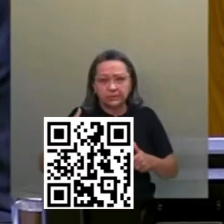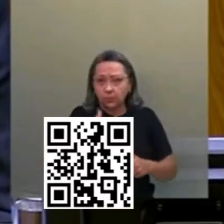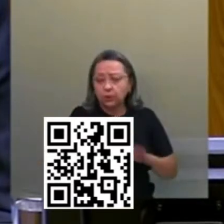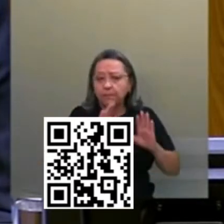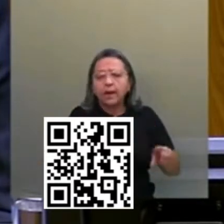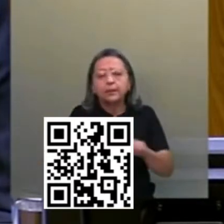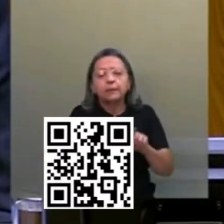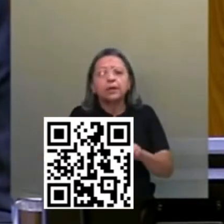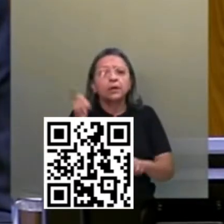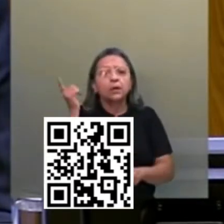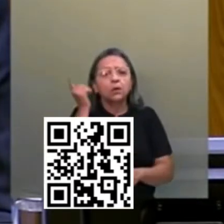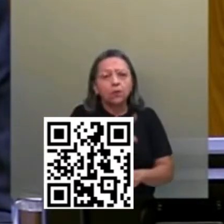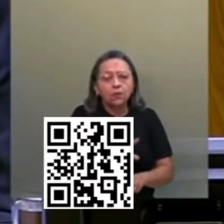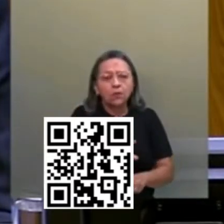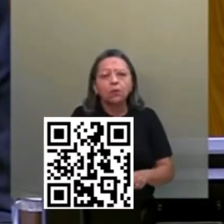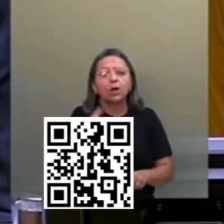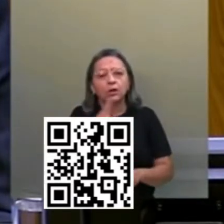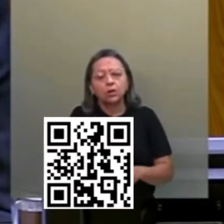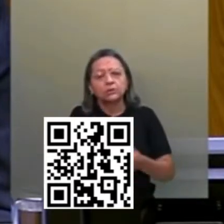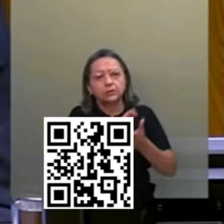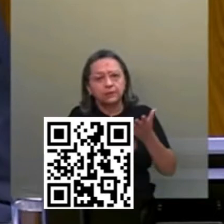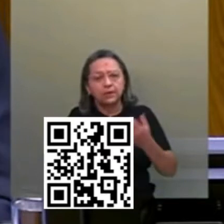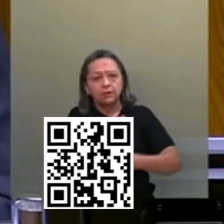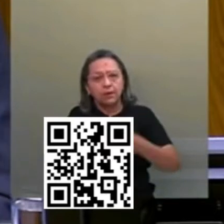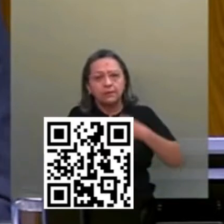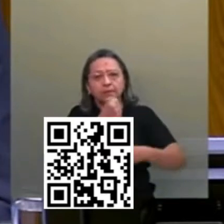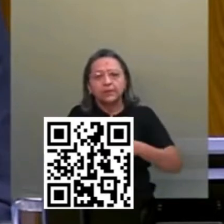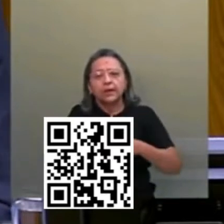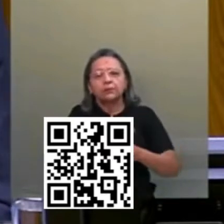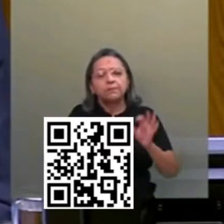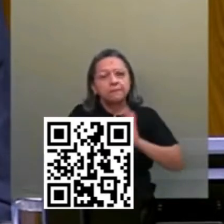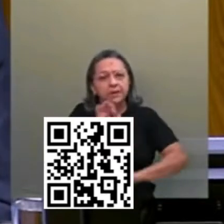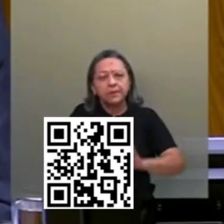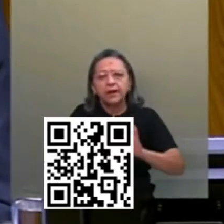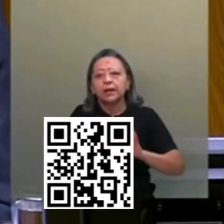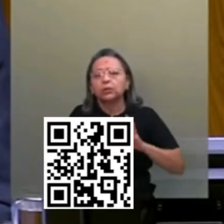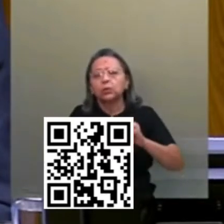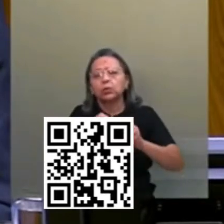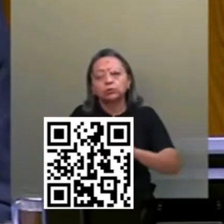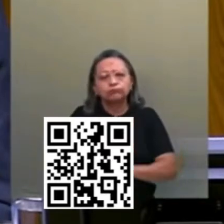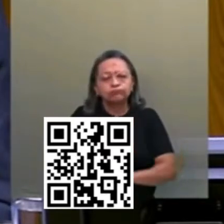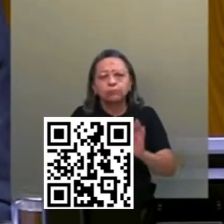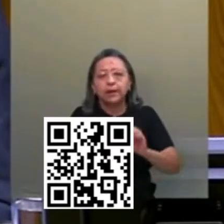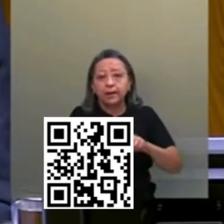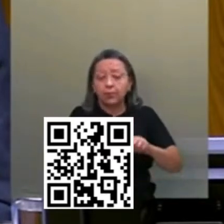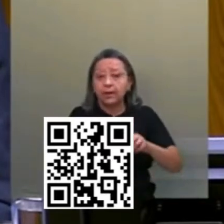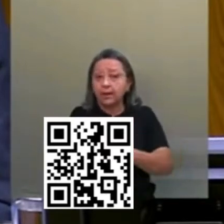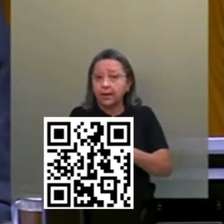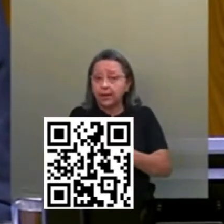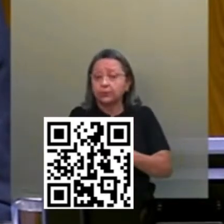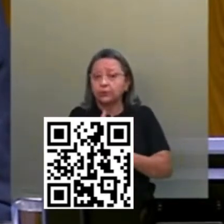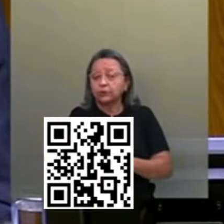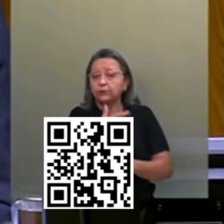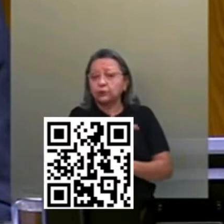também que conseguimos, com nossa atividade no ano passado, preparar o terreno para este ano termos